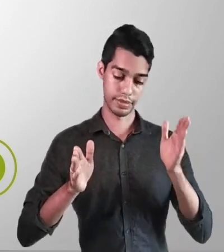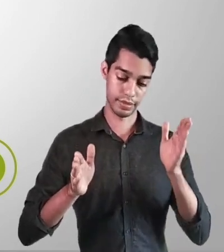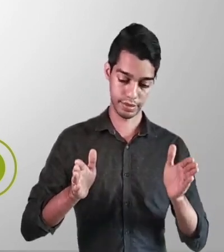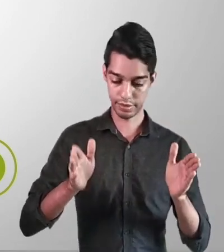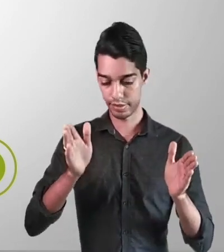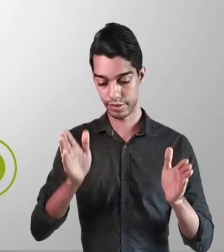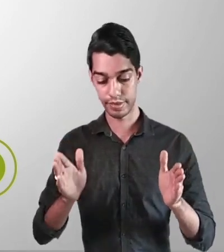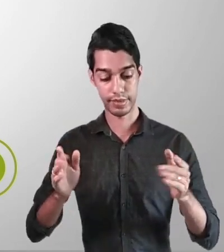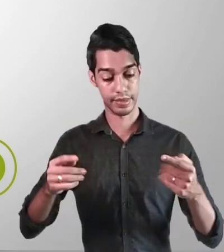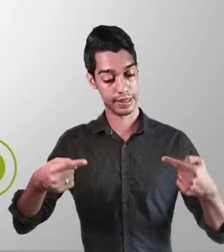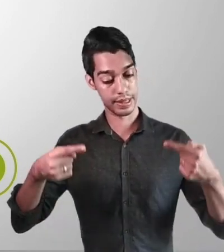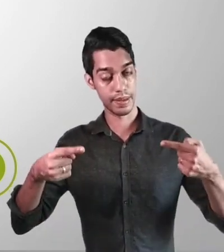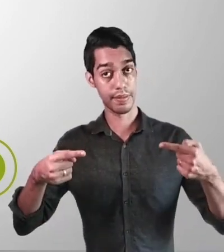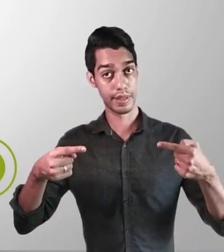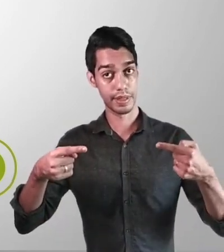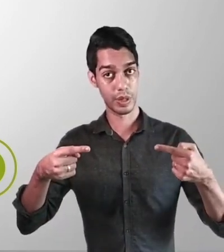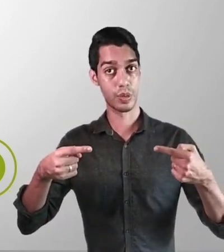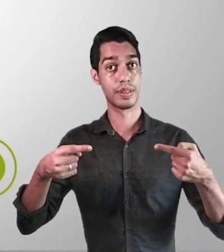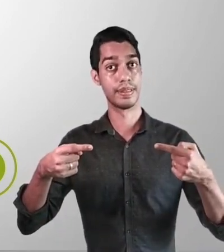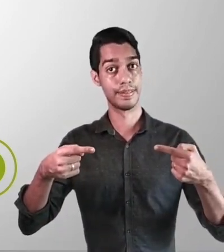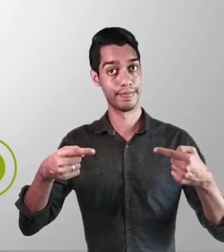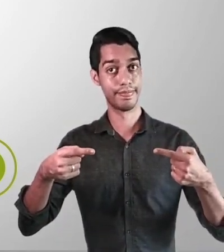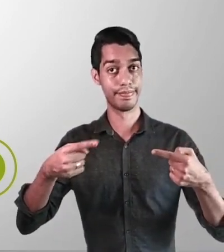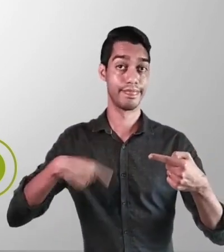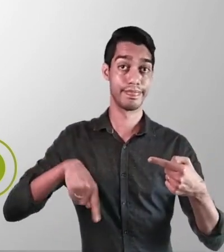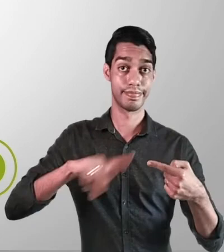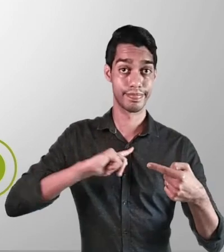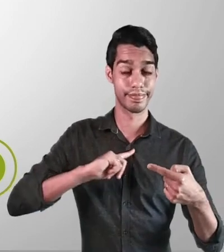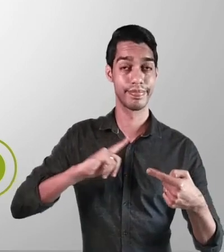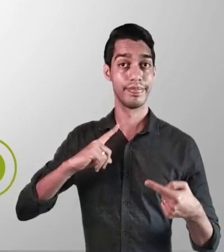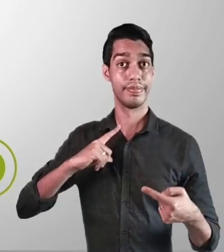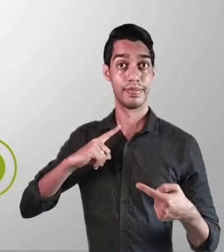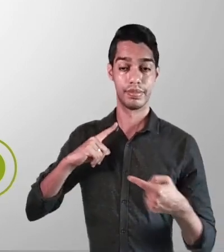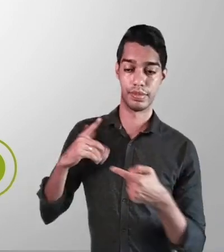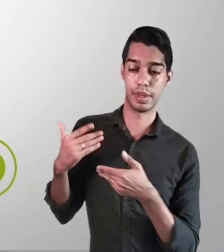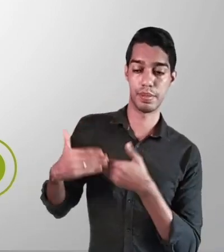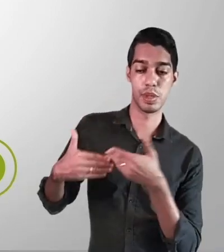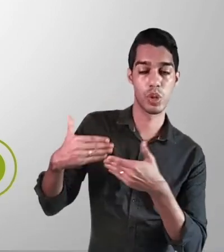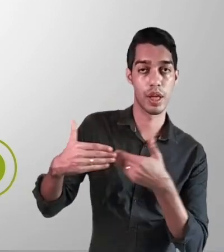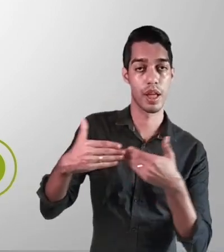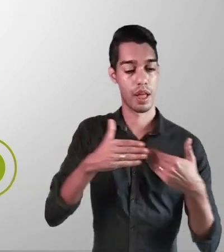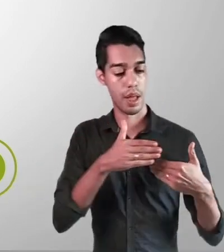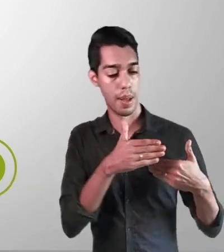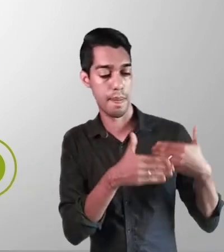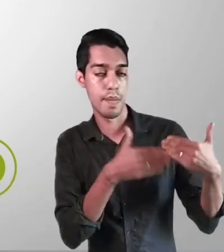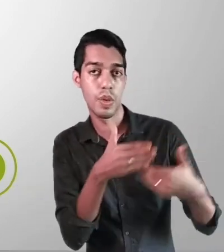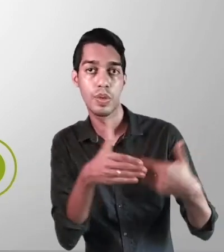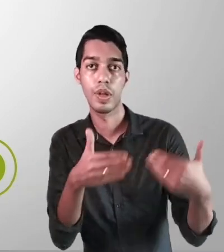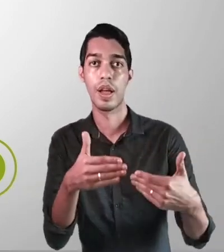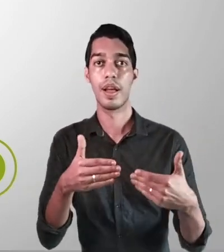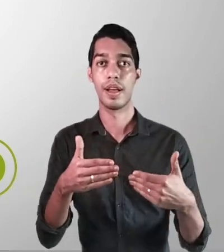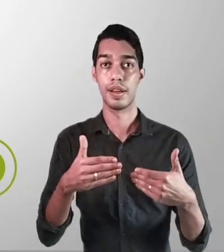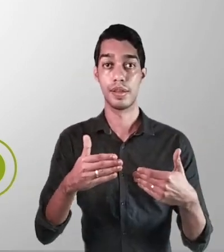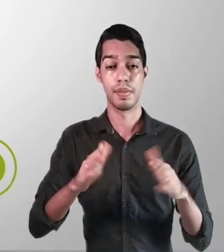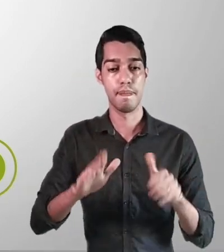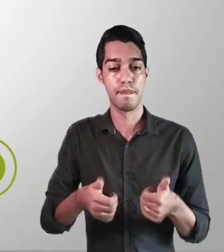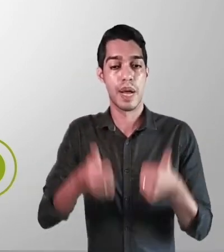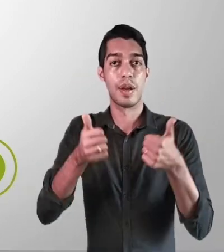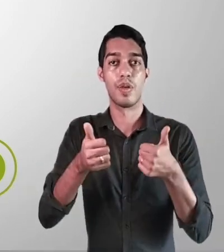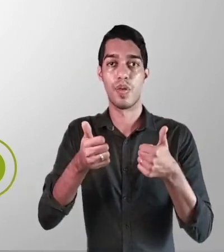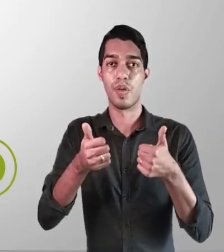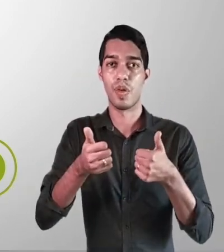para que possamos ter aí um processo cada vez de melhor